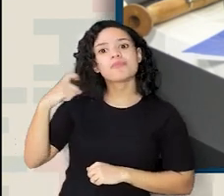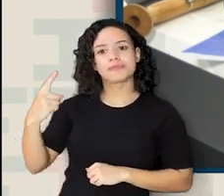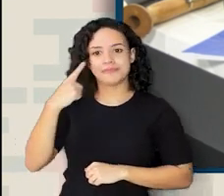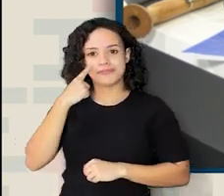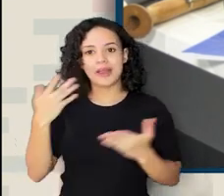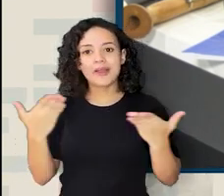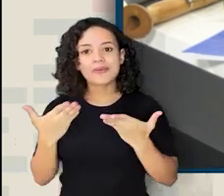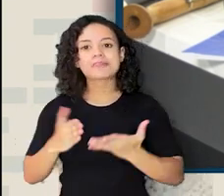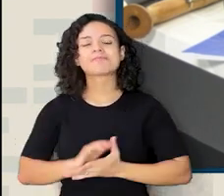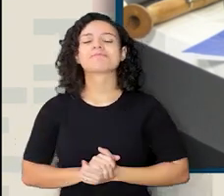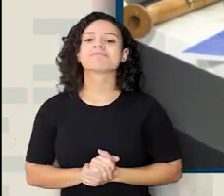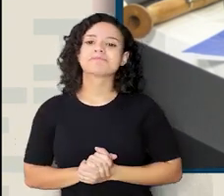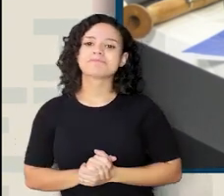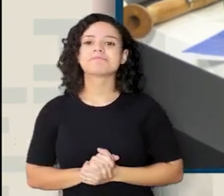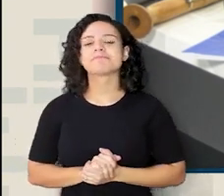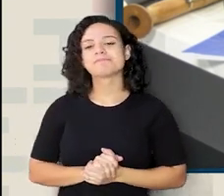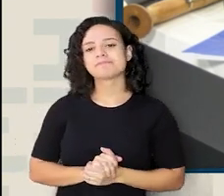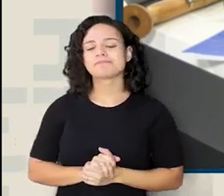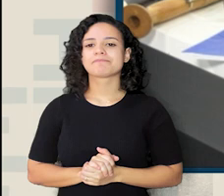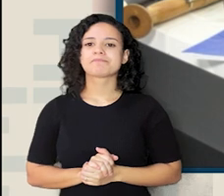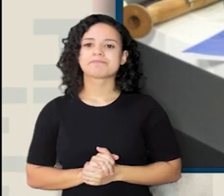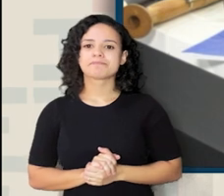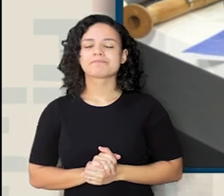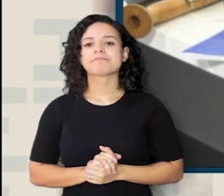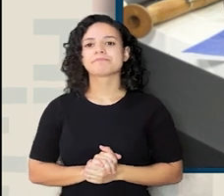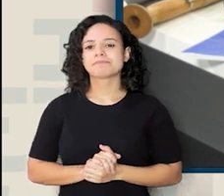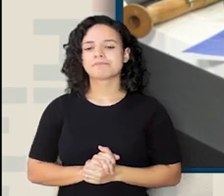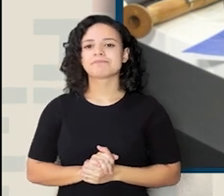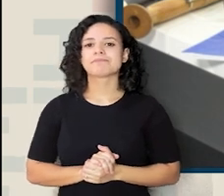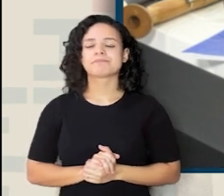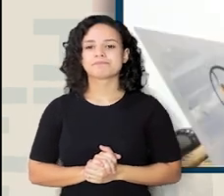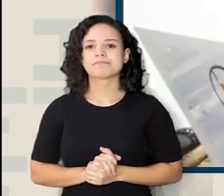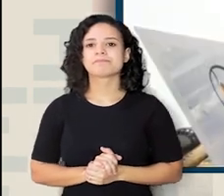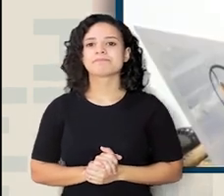Aqui, vamos ouvir a flauta contralto?